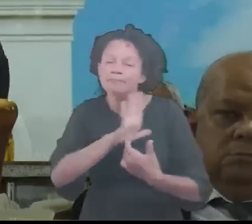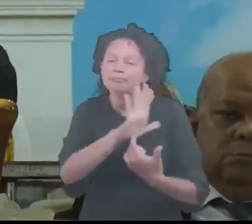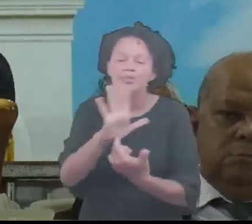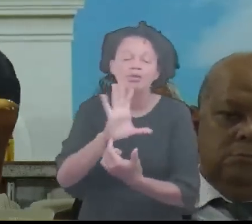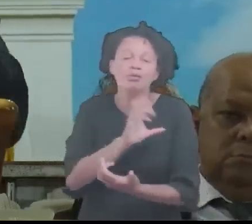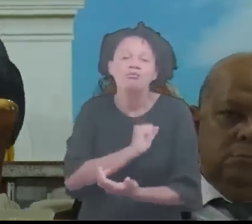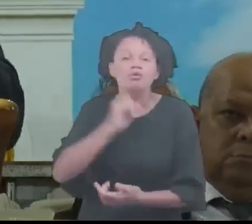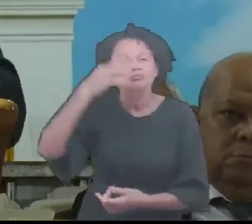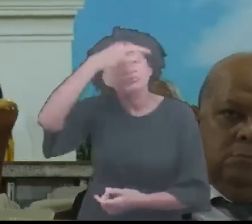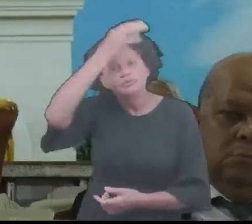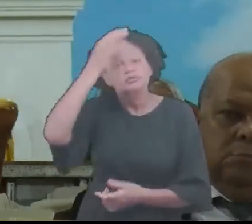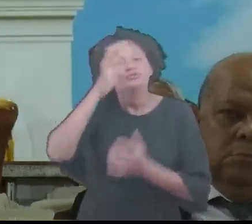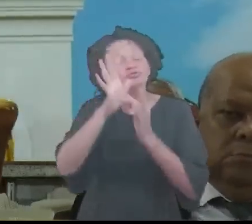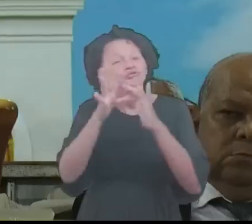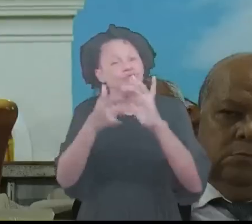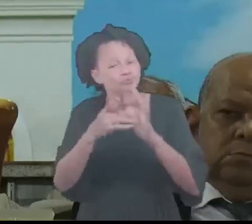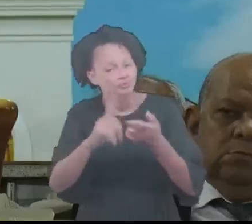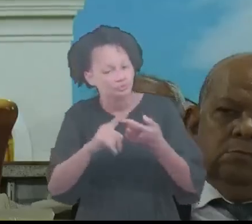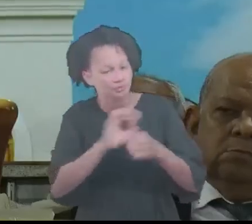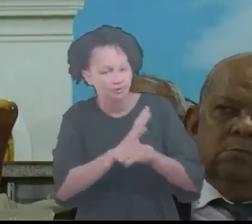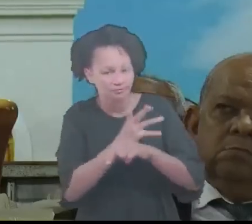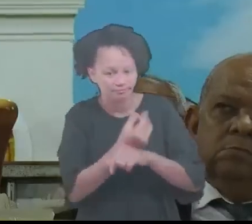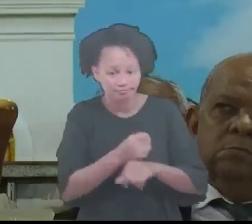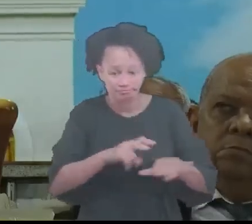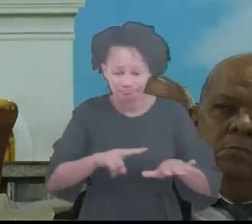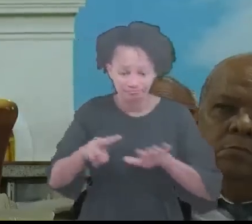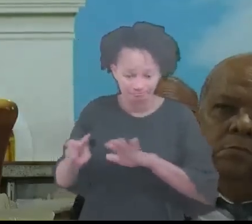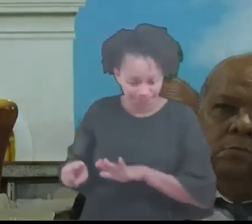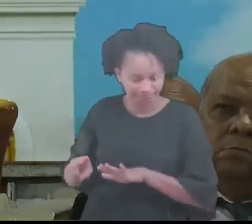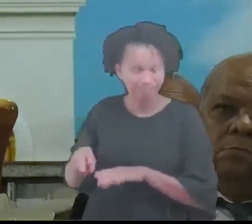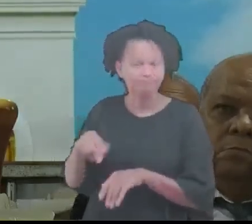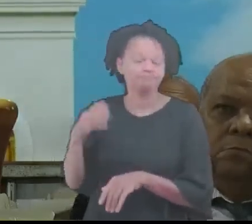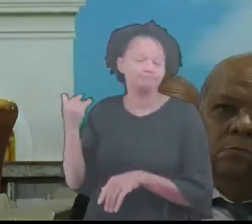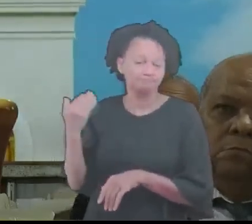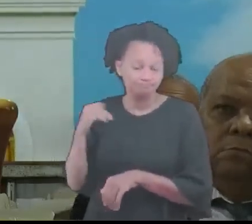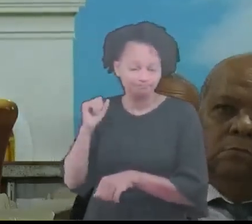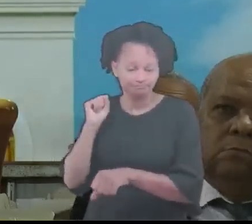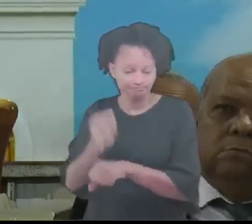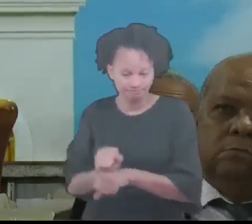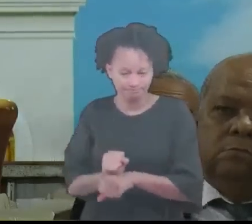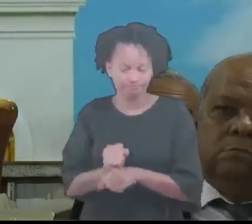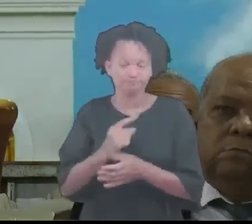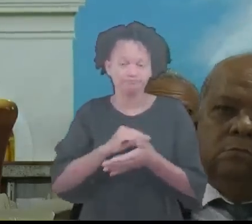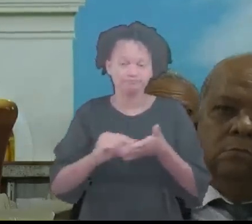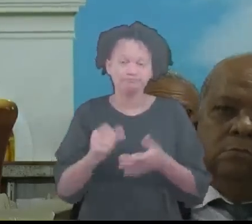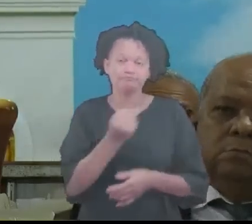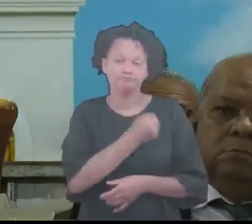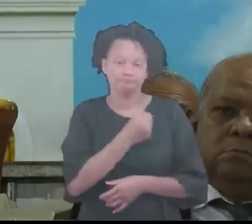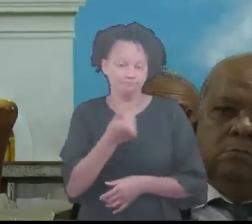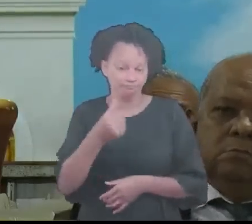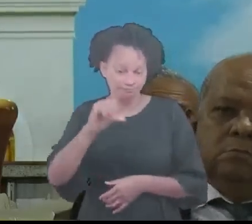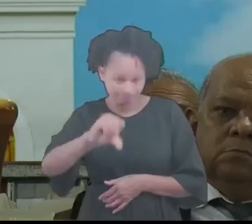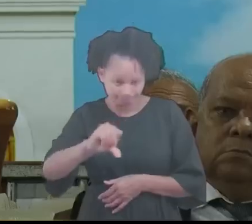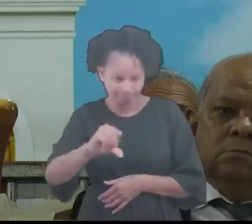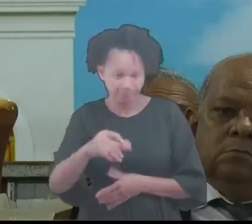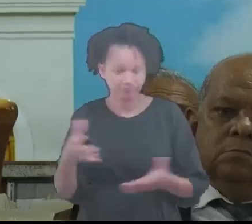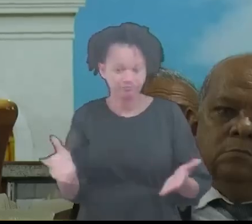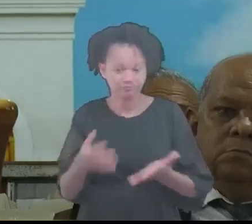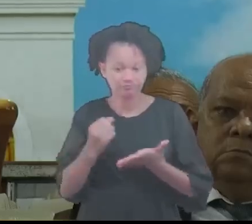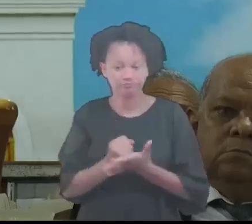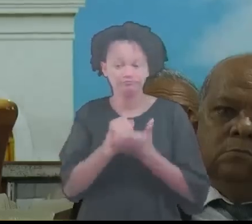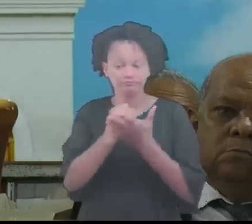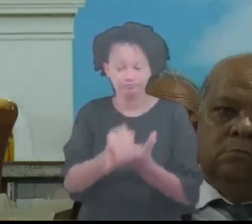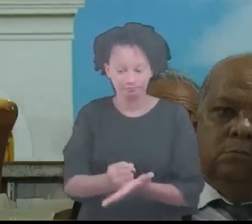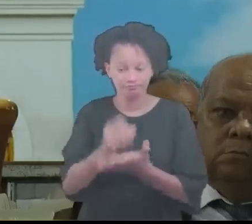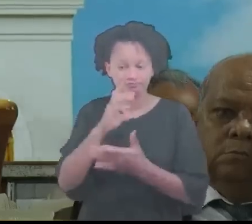Nós vimos estudando a semana passada, paramos no versículo 9. E hoje, com a ajuda de Deus, vamos ler o